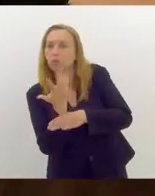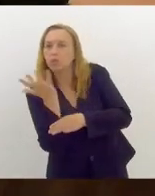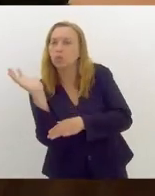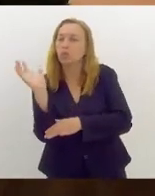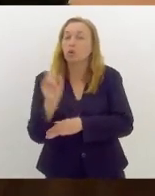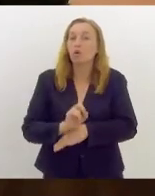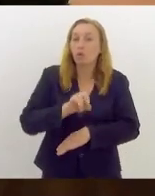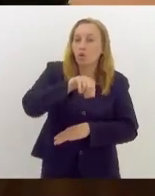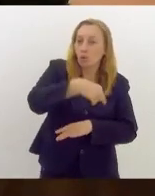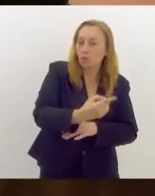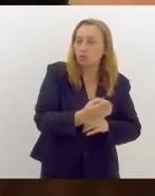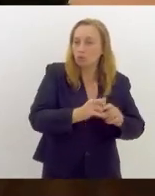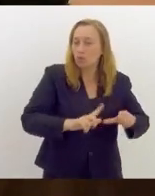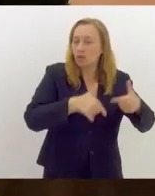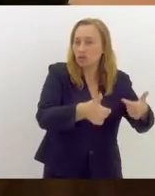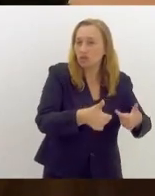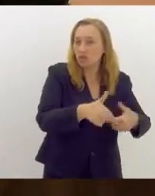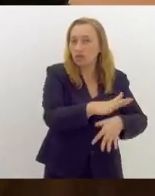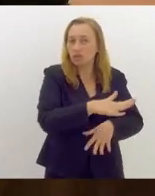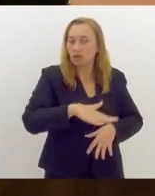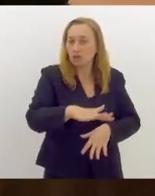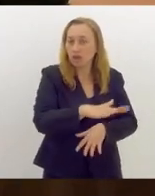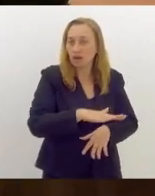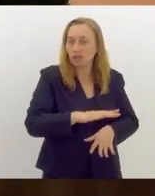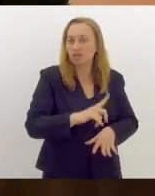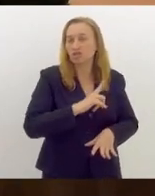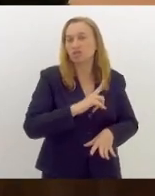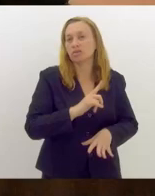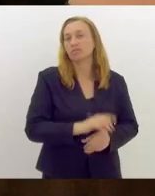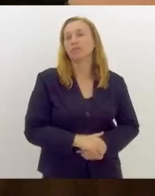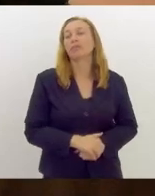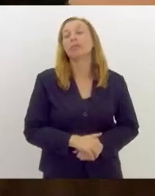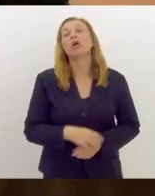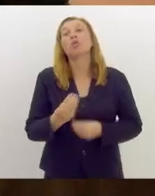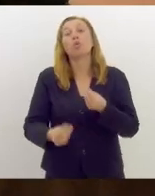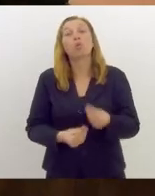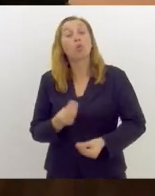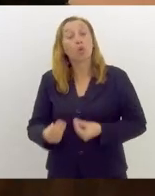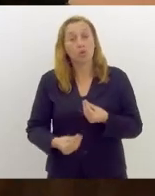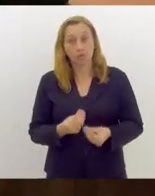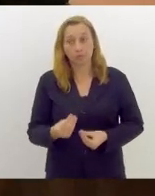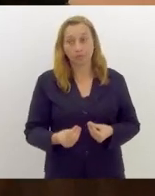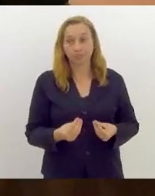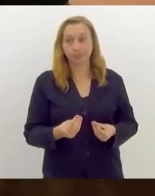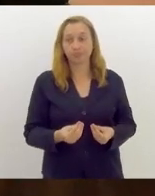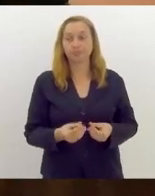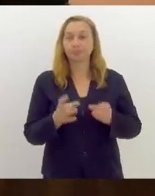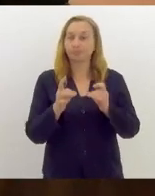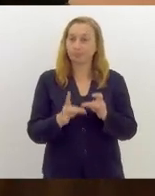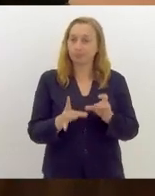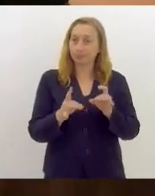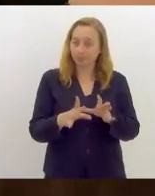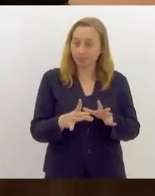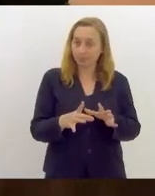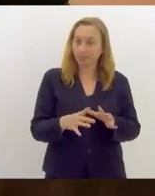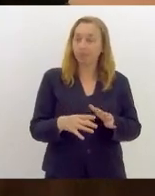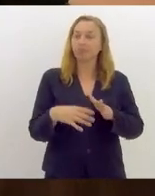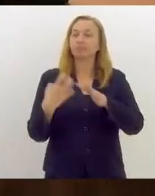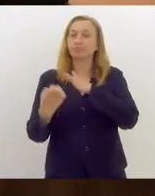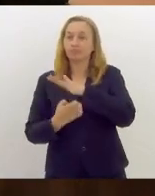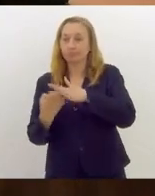que os comitês de bacia naquela região como com a privatização e como